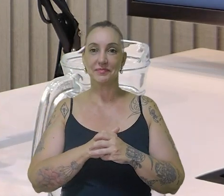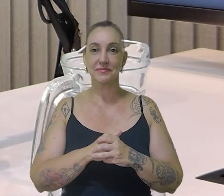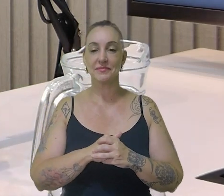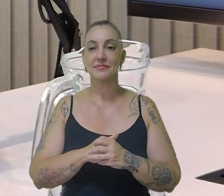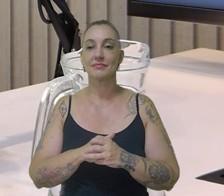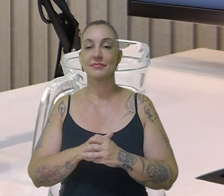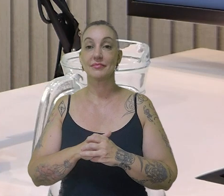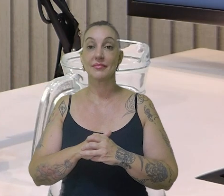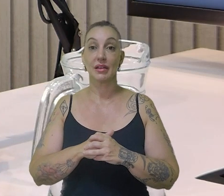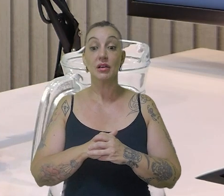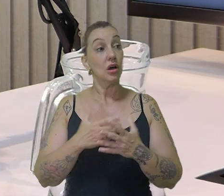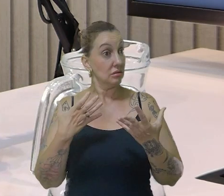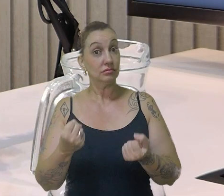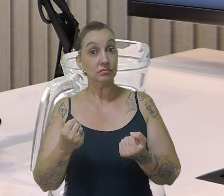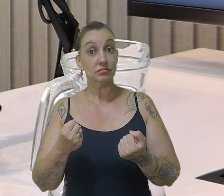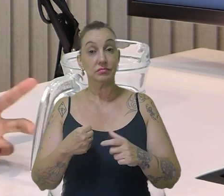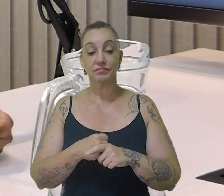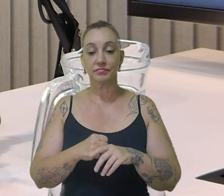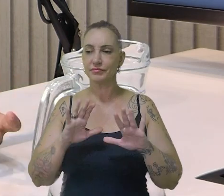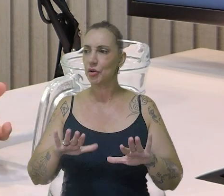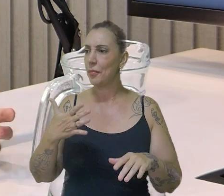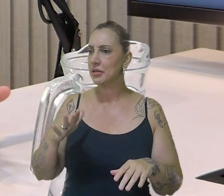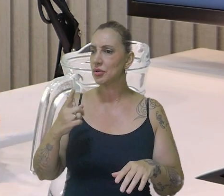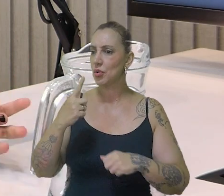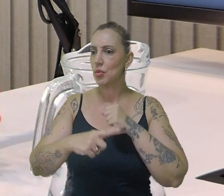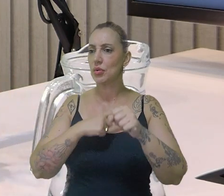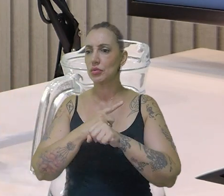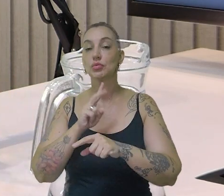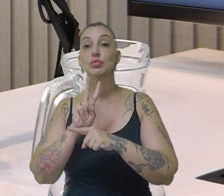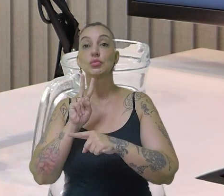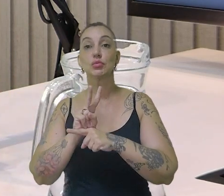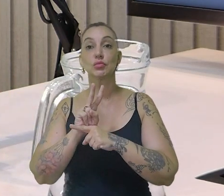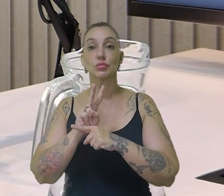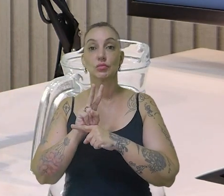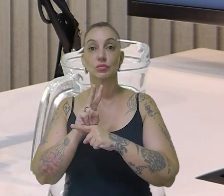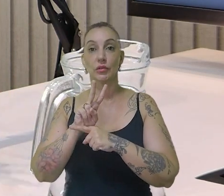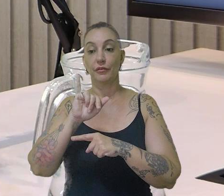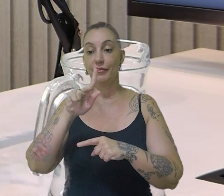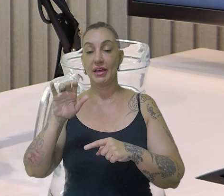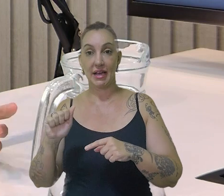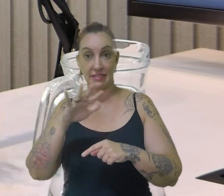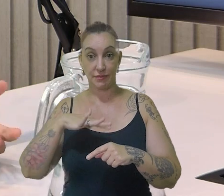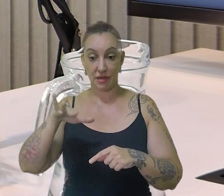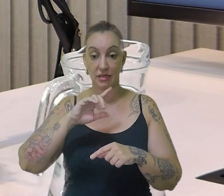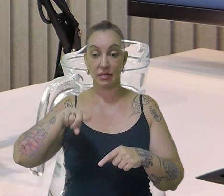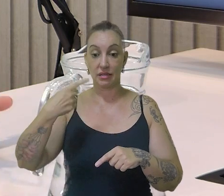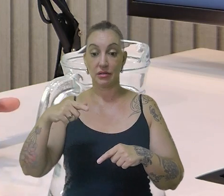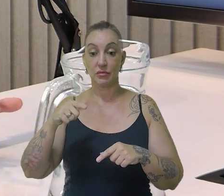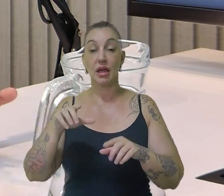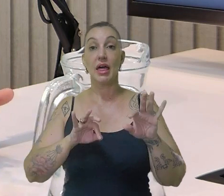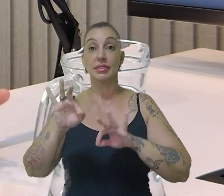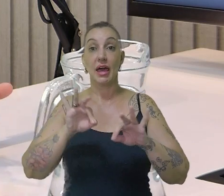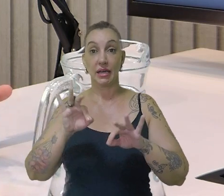é E aí ele super topou e ele ficou ali mais ou menos um ano como segurança do viga logo depois a Sônia ficou sem